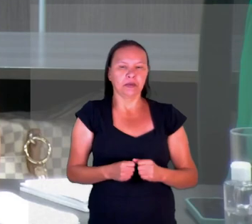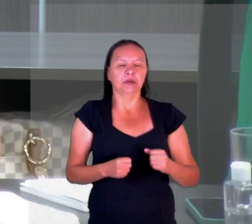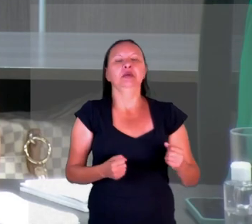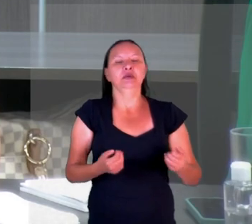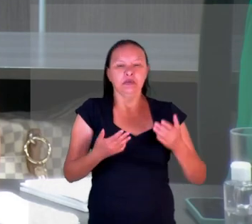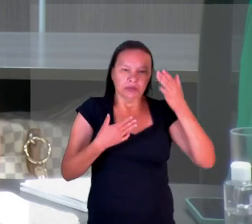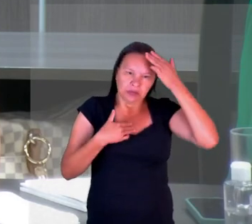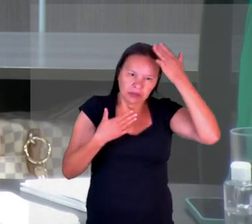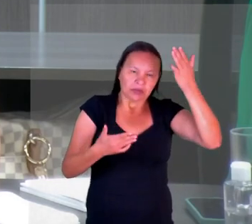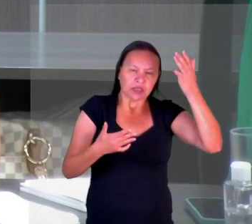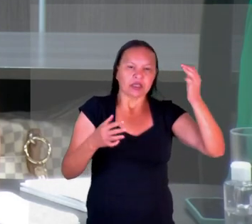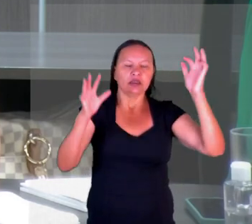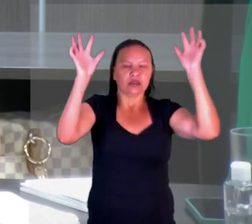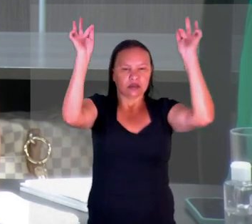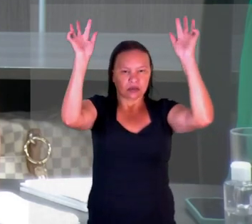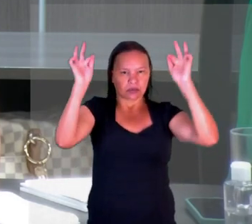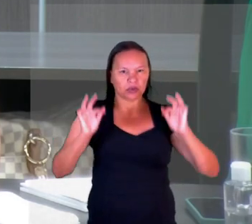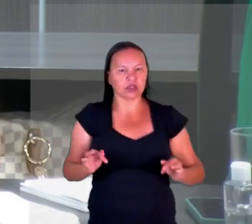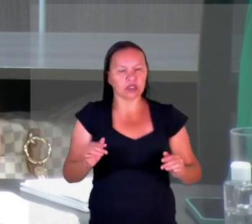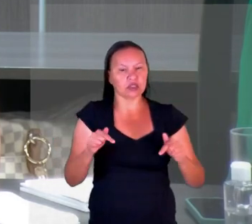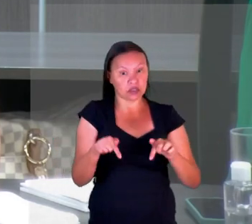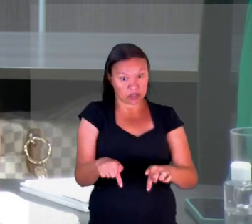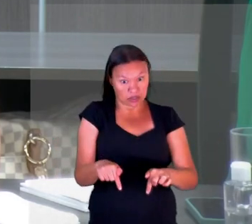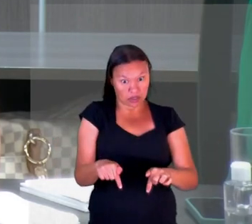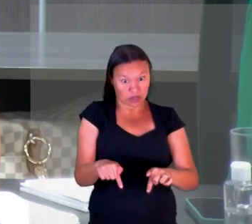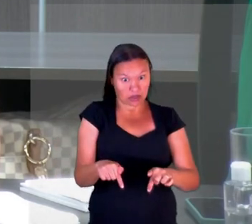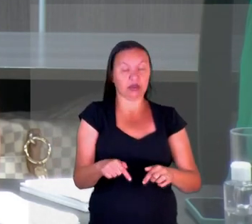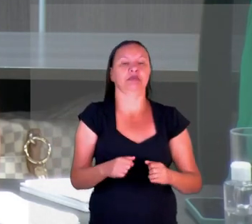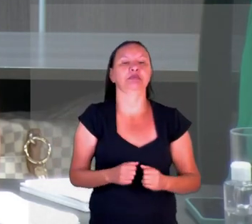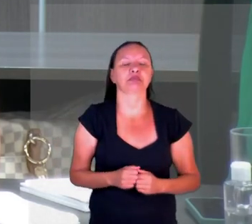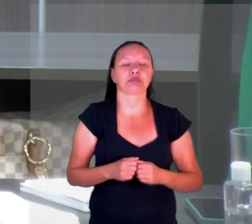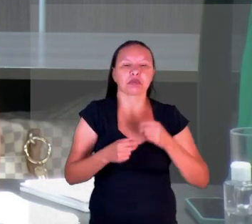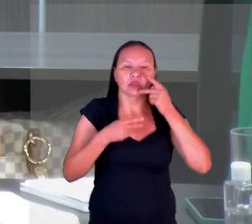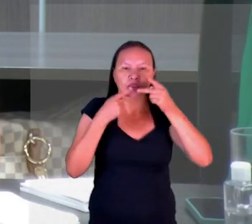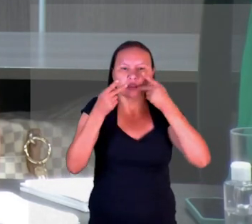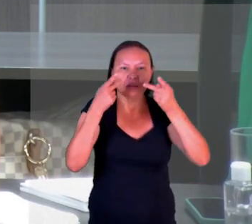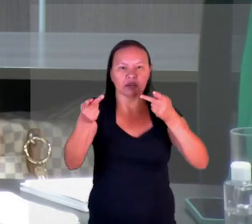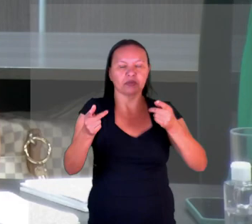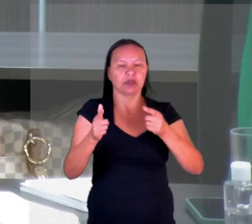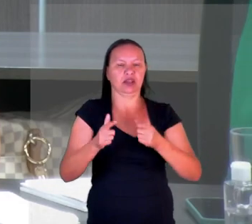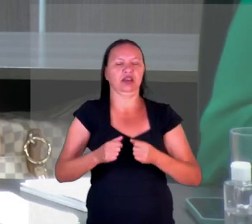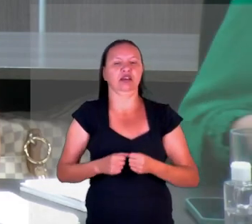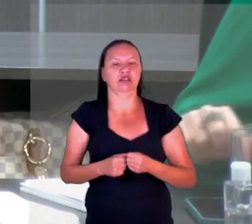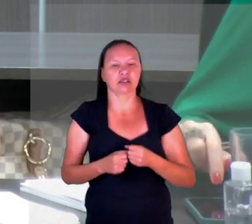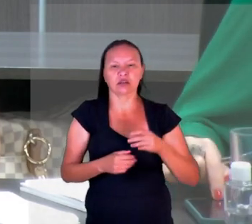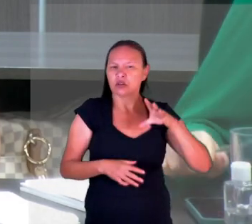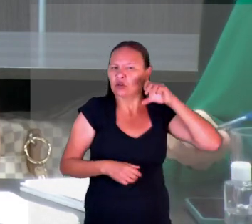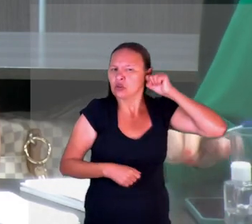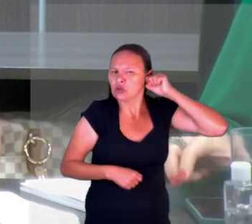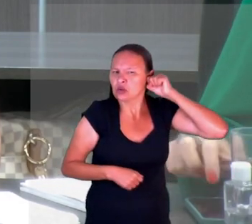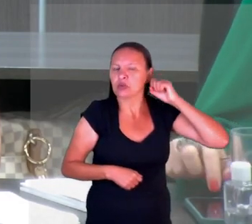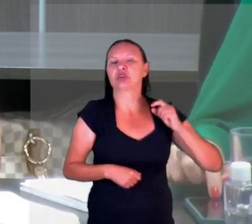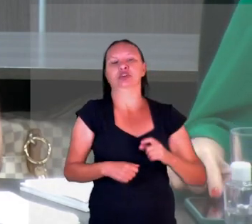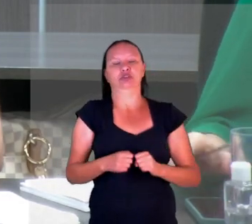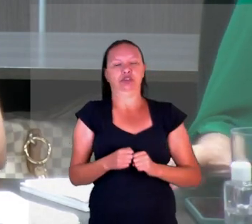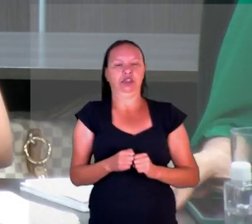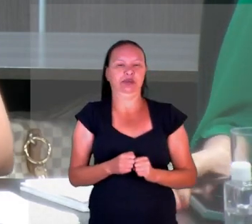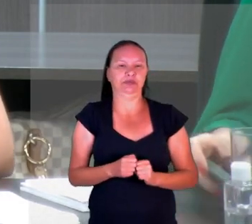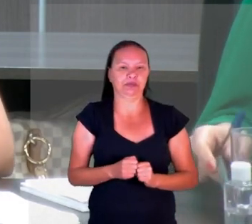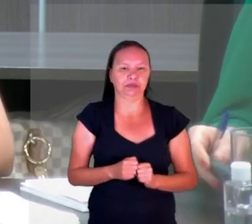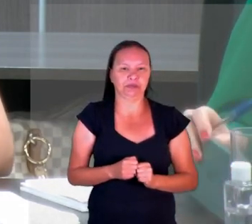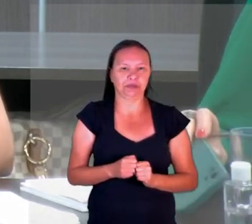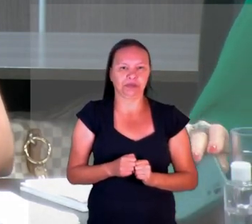né também bebendo dessa fonte maravilhosa e das palavras que eu já eu já pude ouvir até aqui né